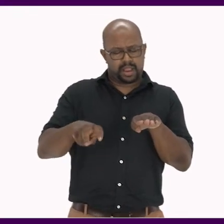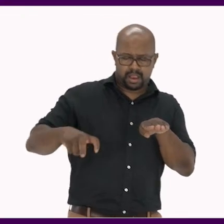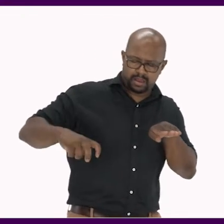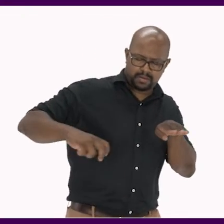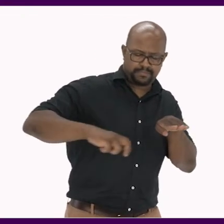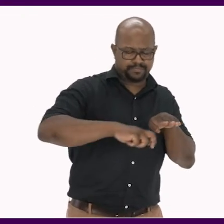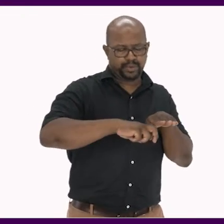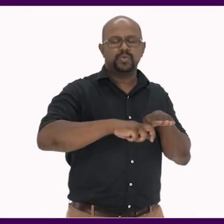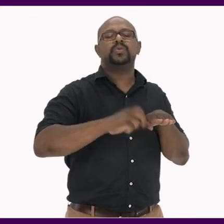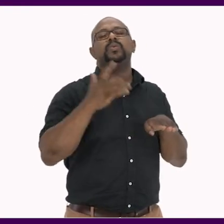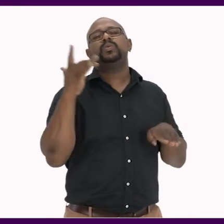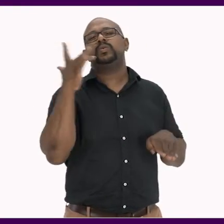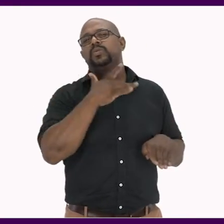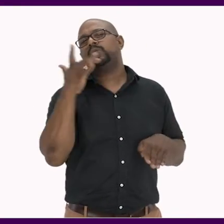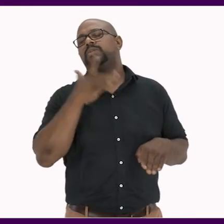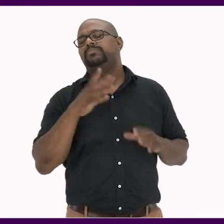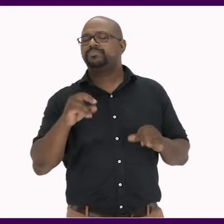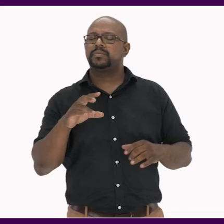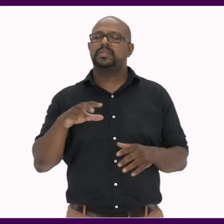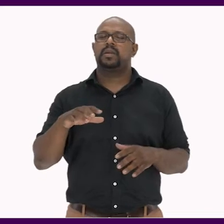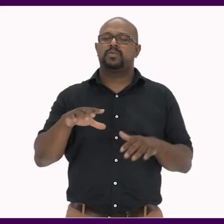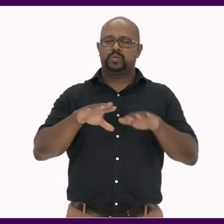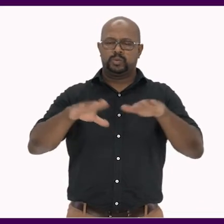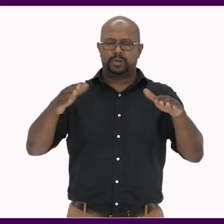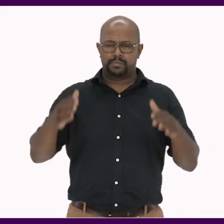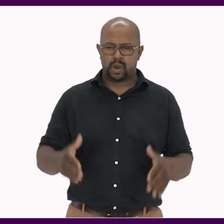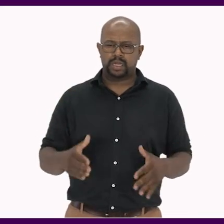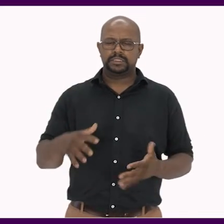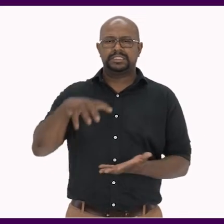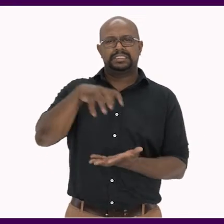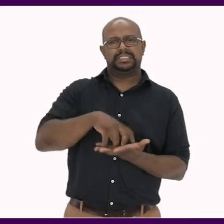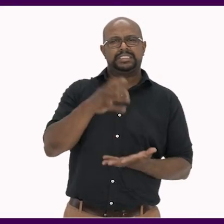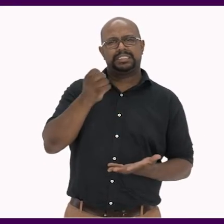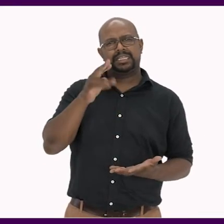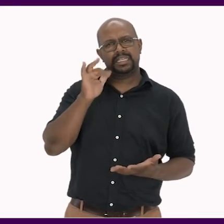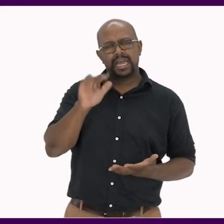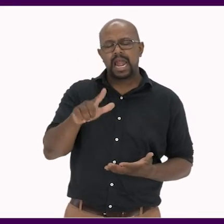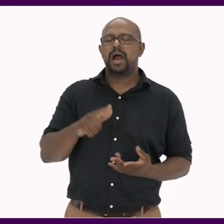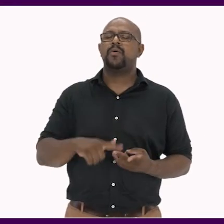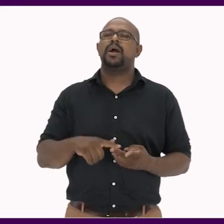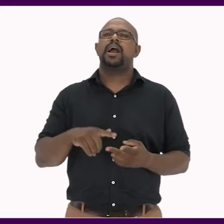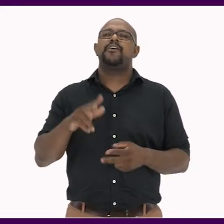os suportes centrais de vitrines